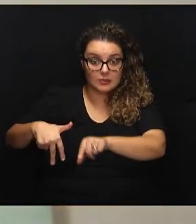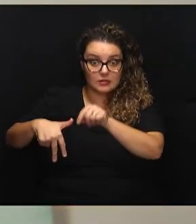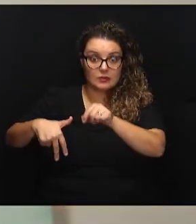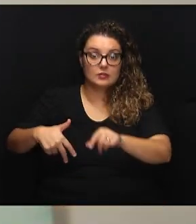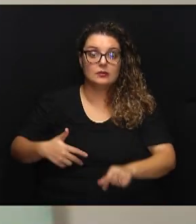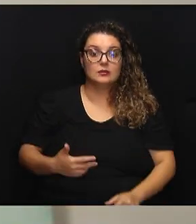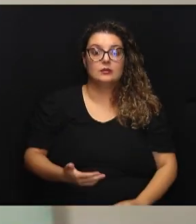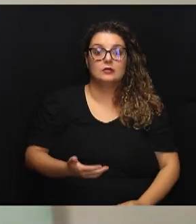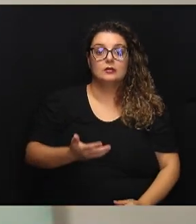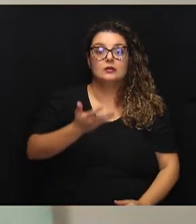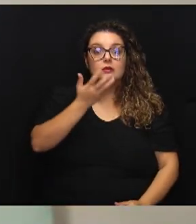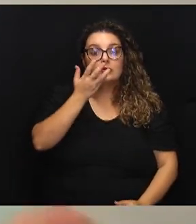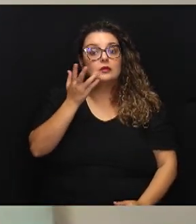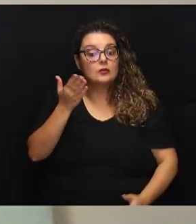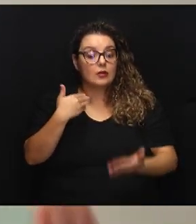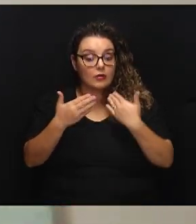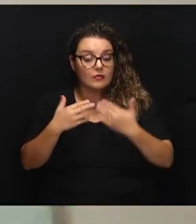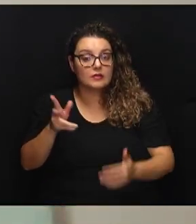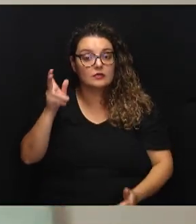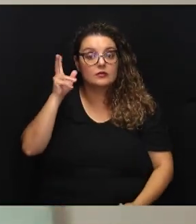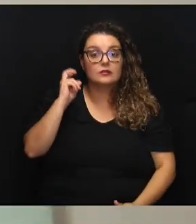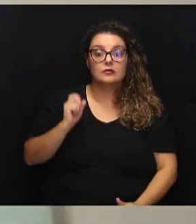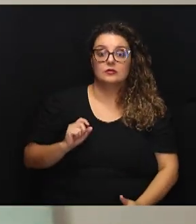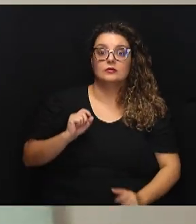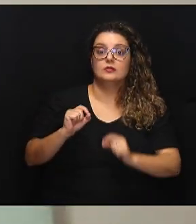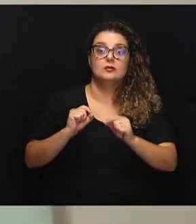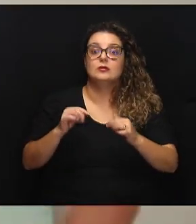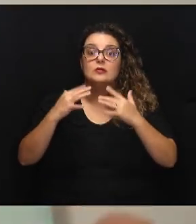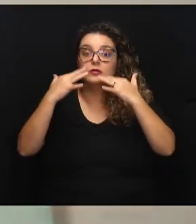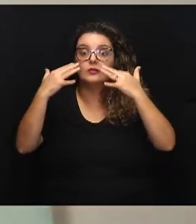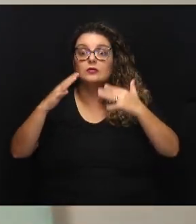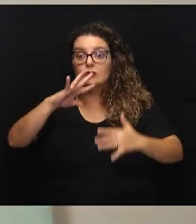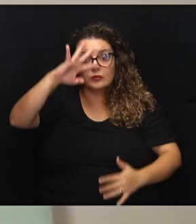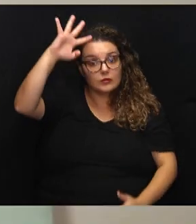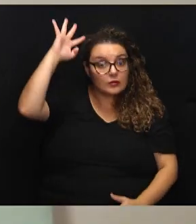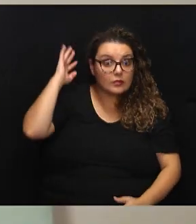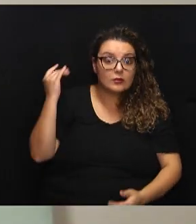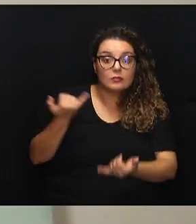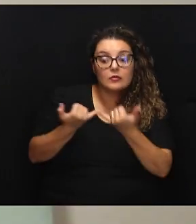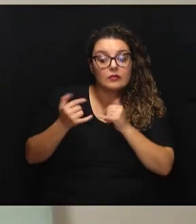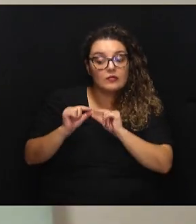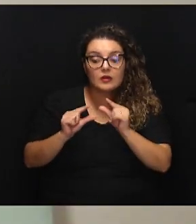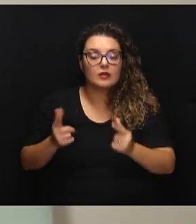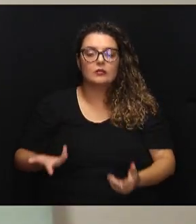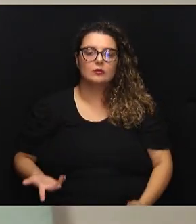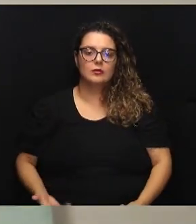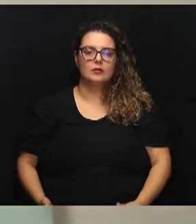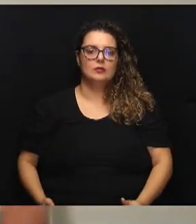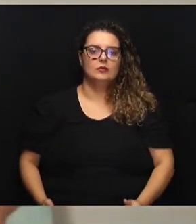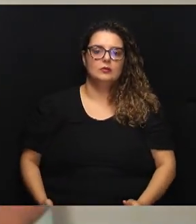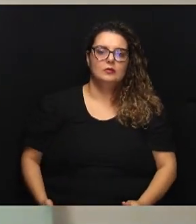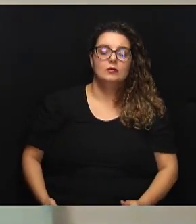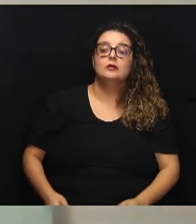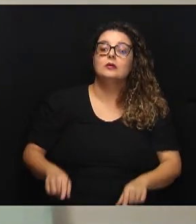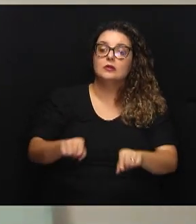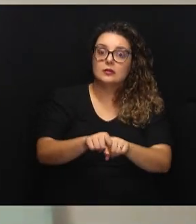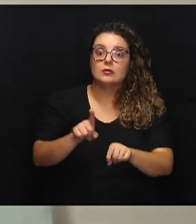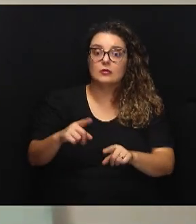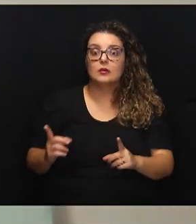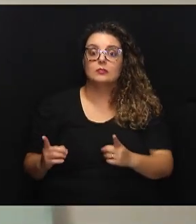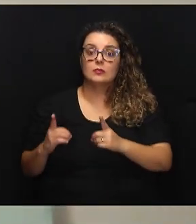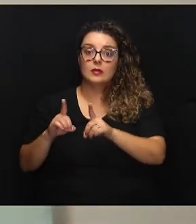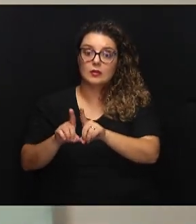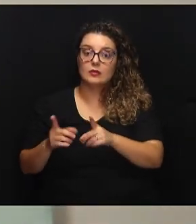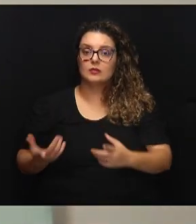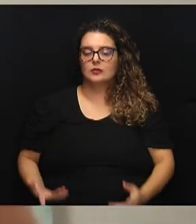escutar o que a criança vem falando, o que chamou a atenção no Neymar, me conta um pouco, né, isso também é uma aproximação, uma forma